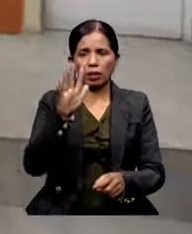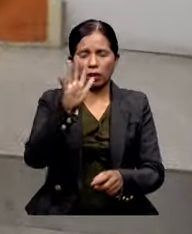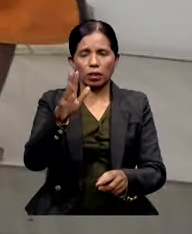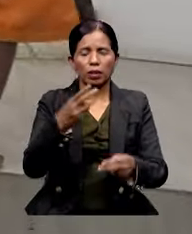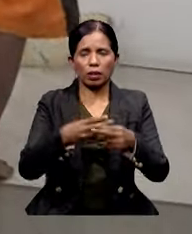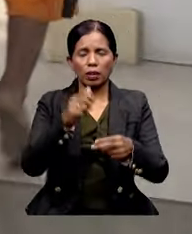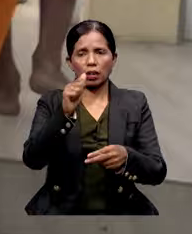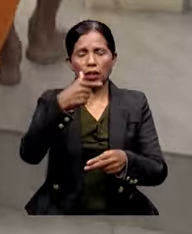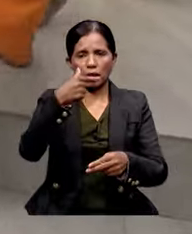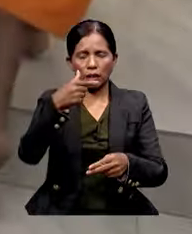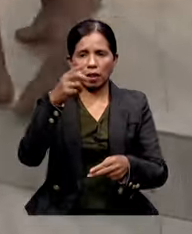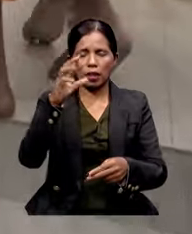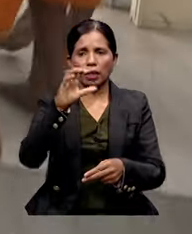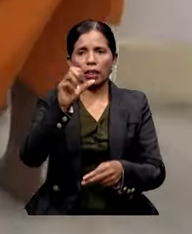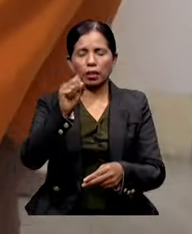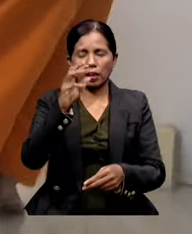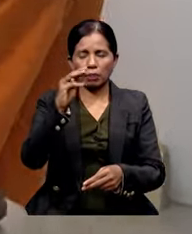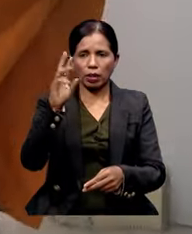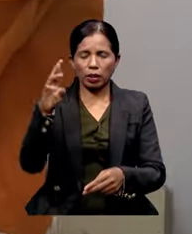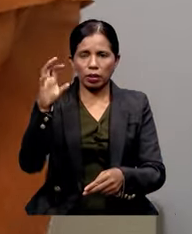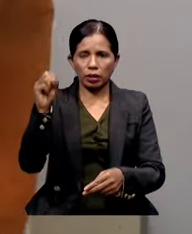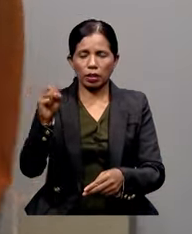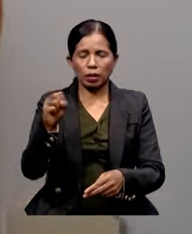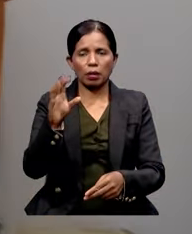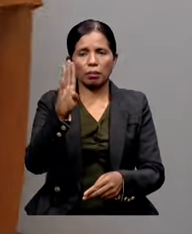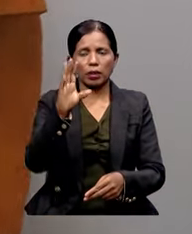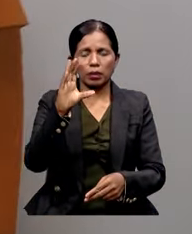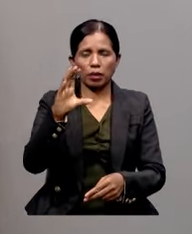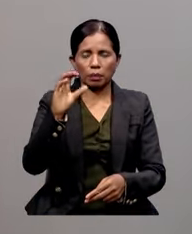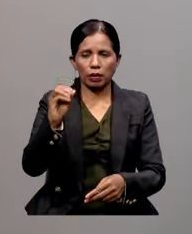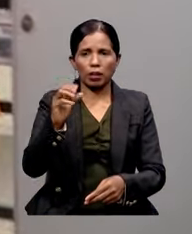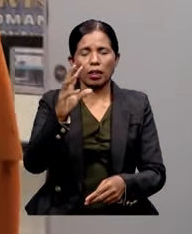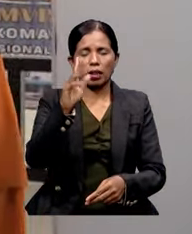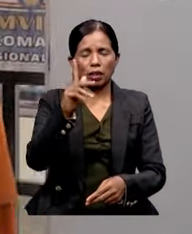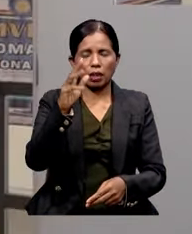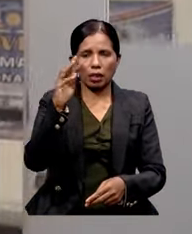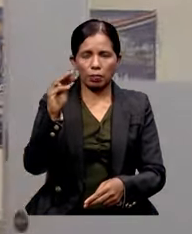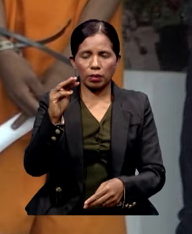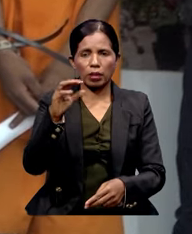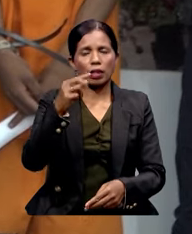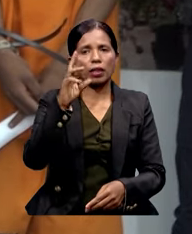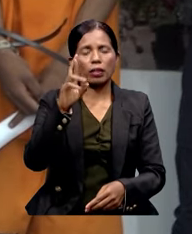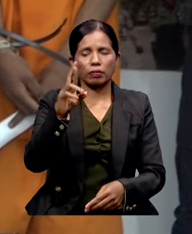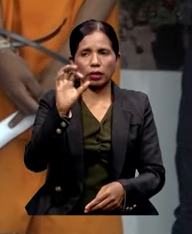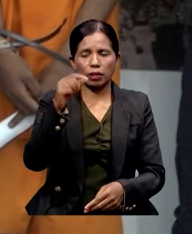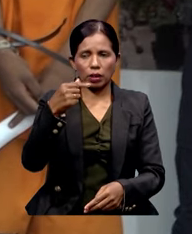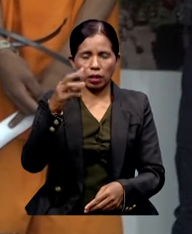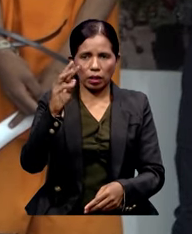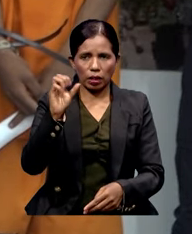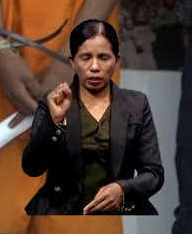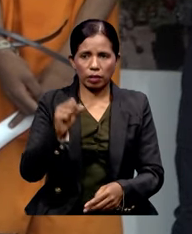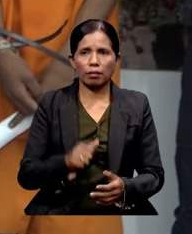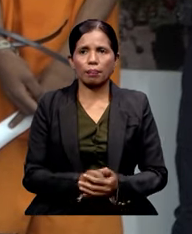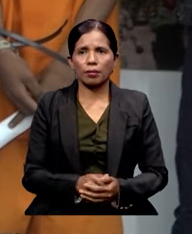inicial HL, SNRC, VCB, KM, no FGS. Serviço conjunto